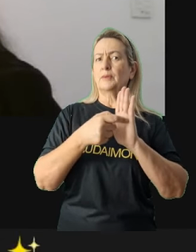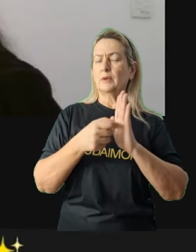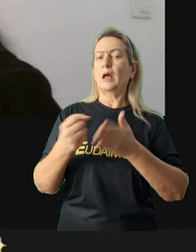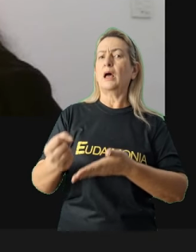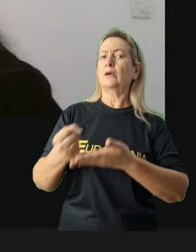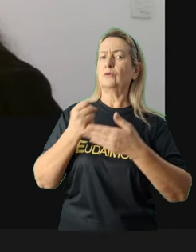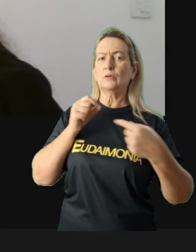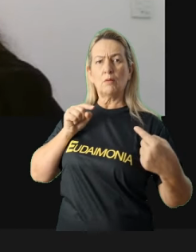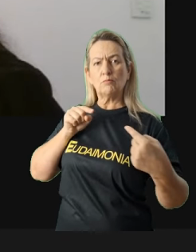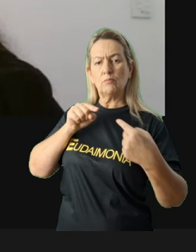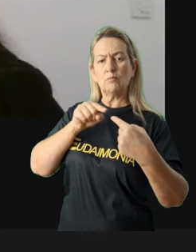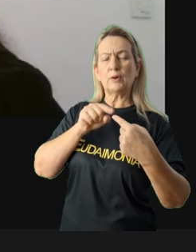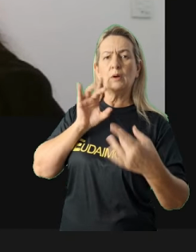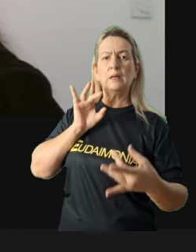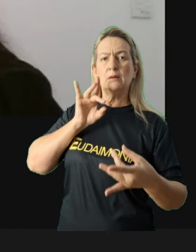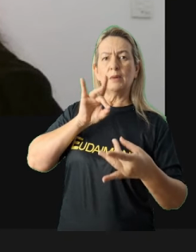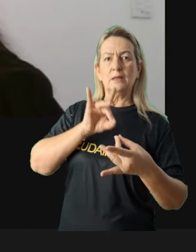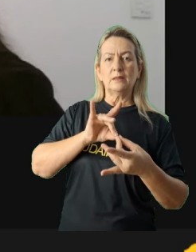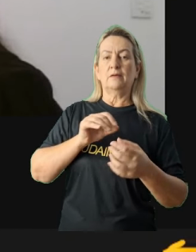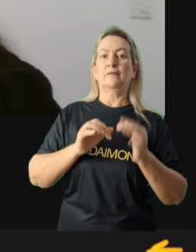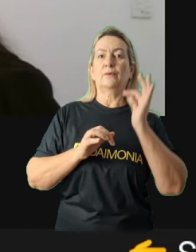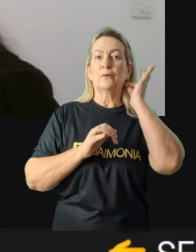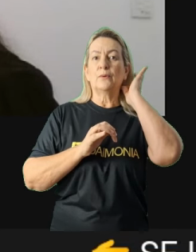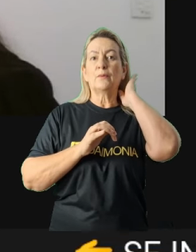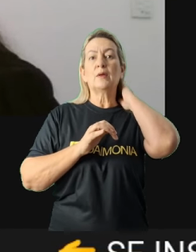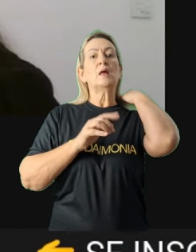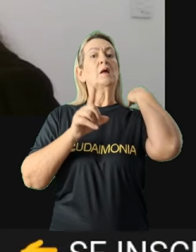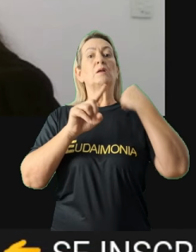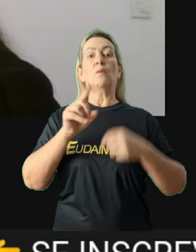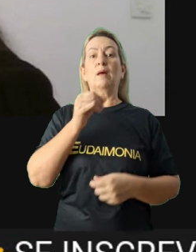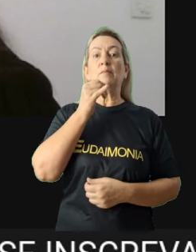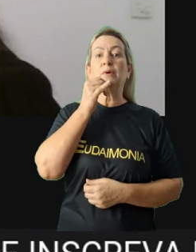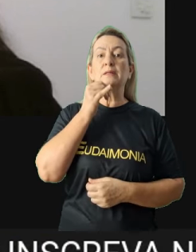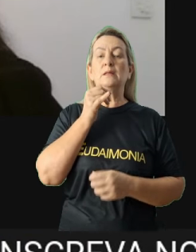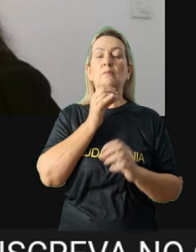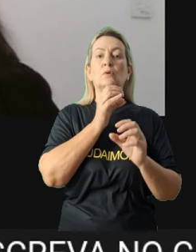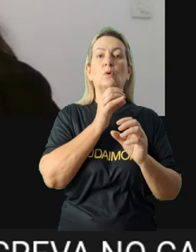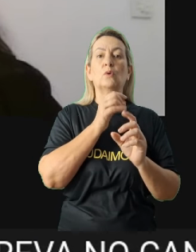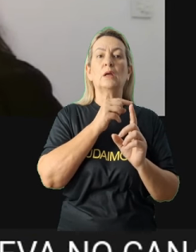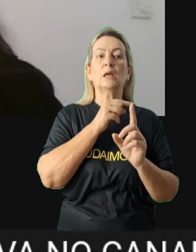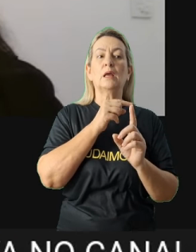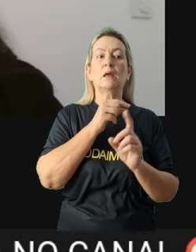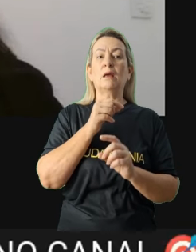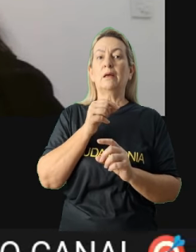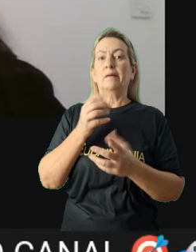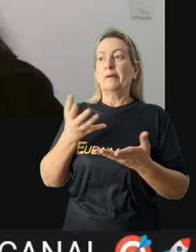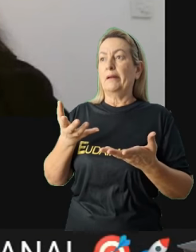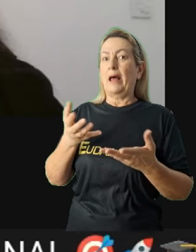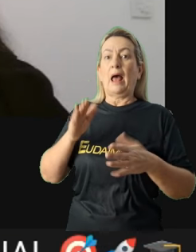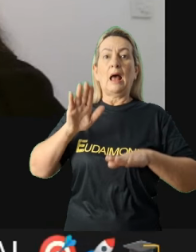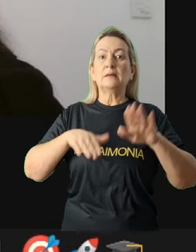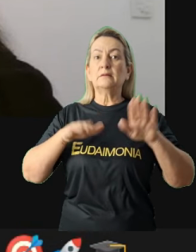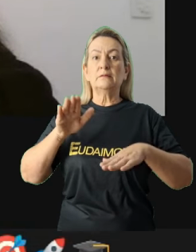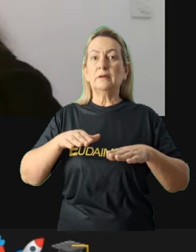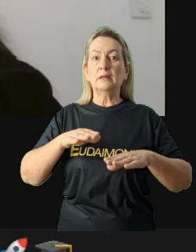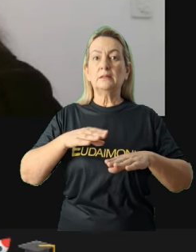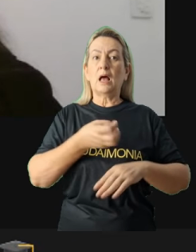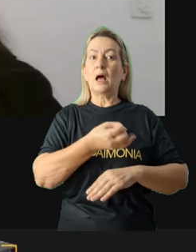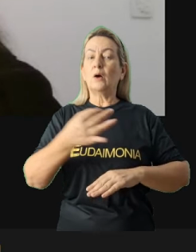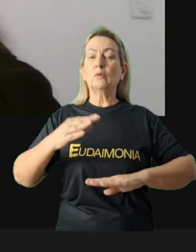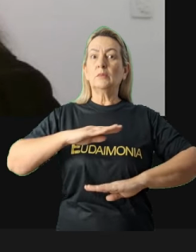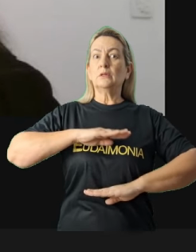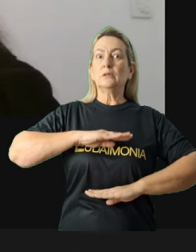nessa personalização específica. E não é nenhuma questão de somar, né, Mônica, como você colocou aí. É porque a gente realmente não consegue fazer em